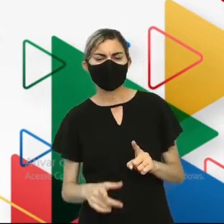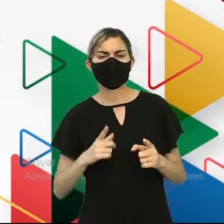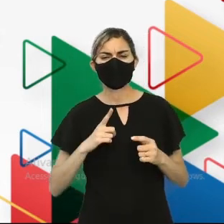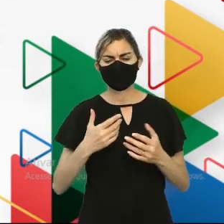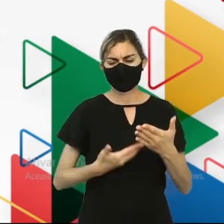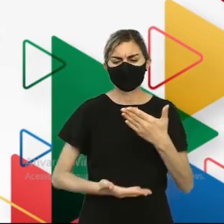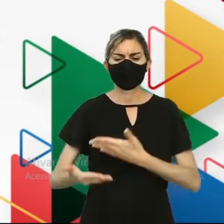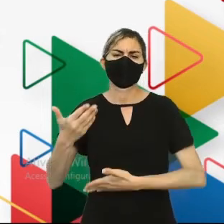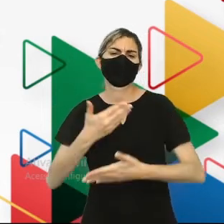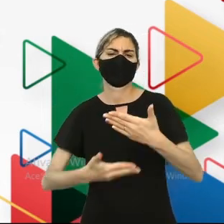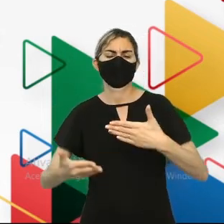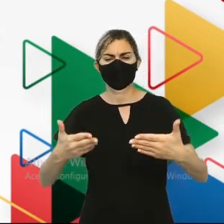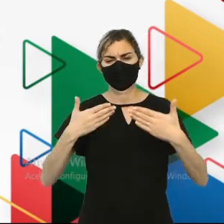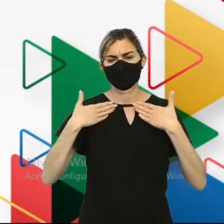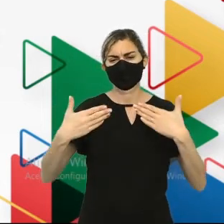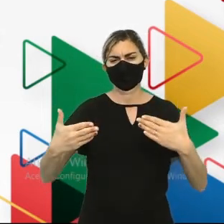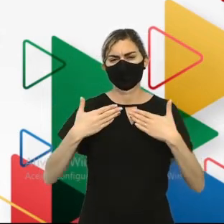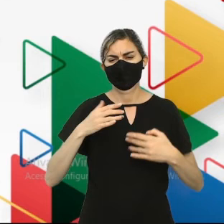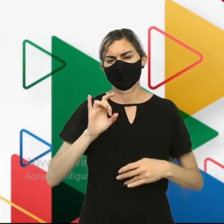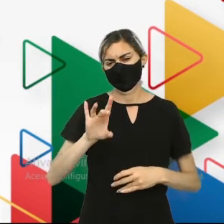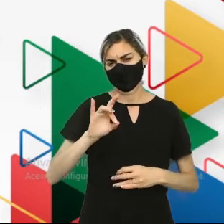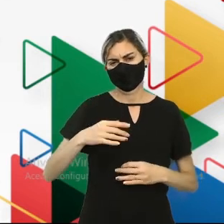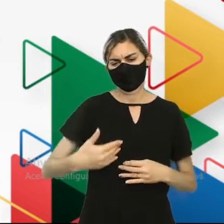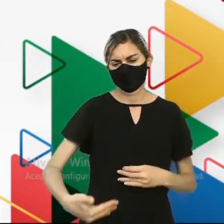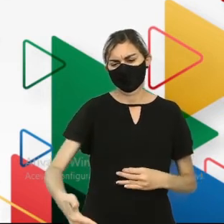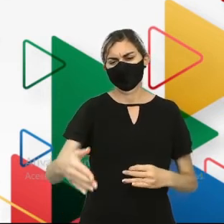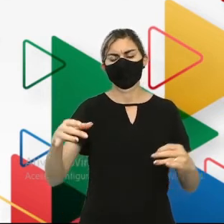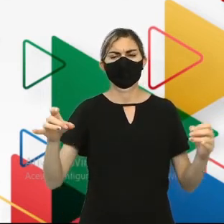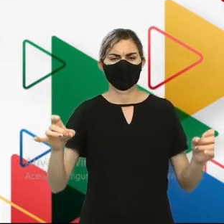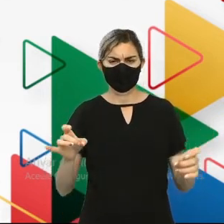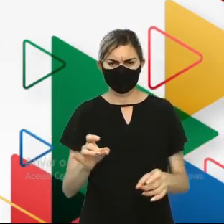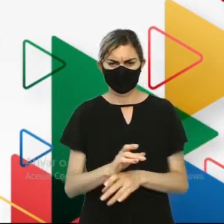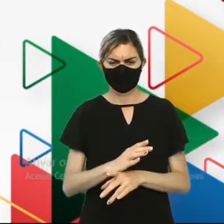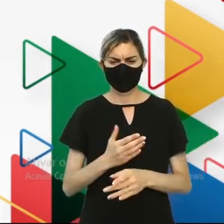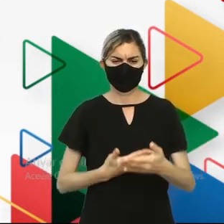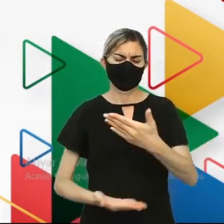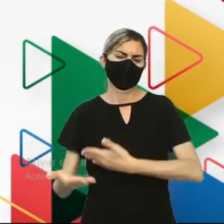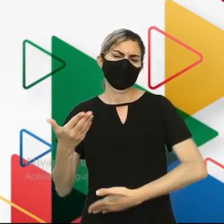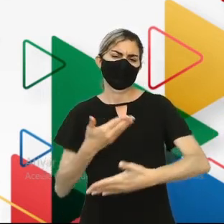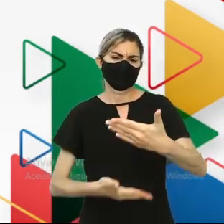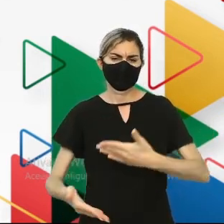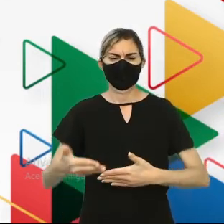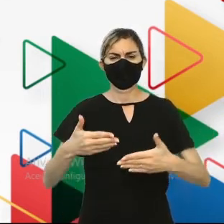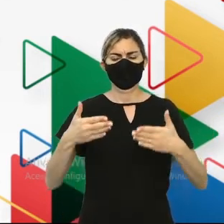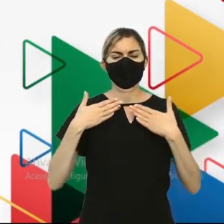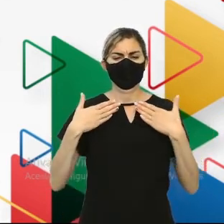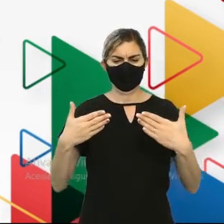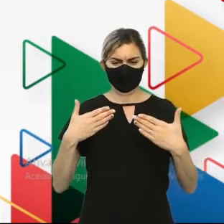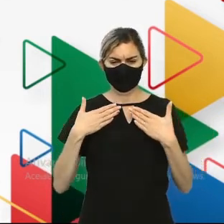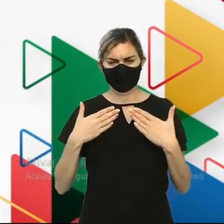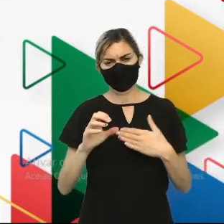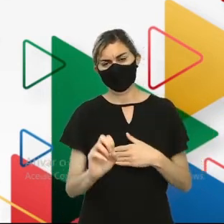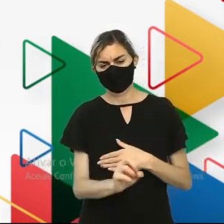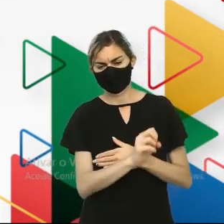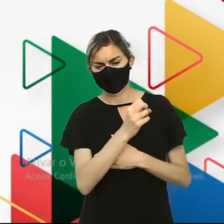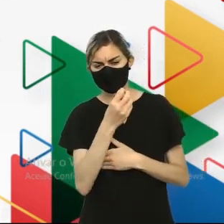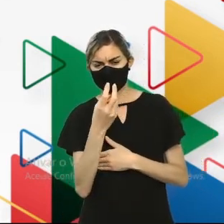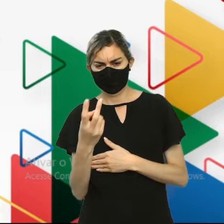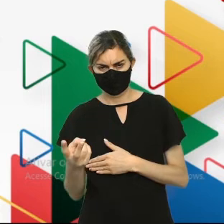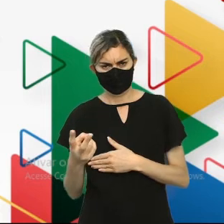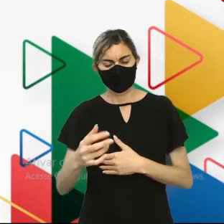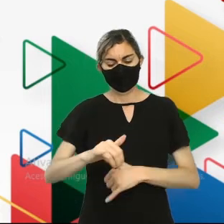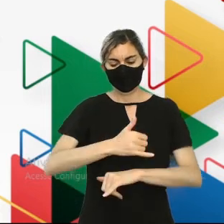vão trocar de calor. Só vai encerrar a troca de calor ou a troca